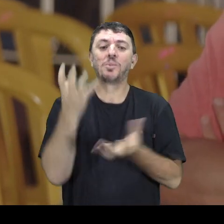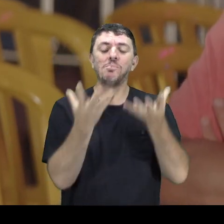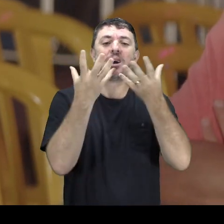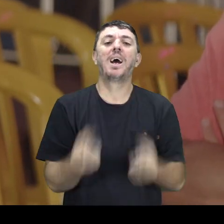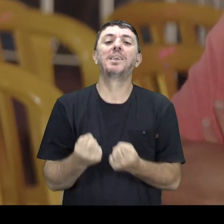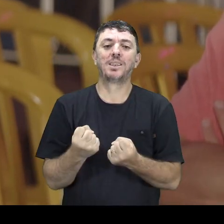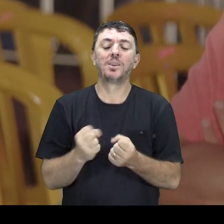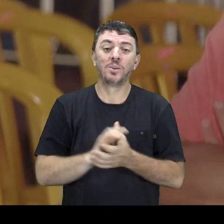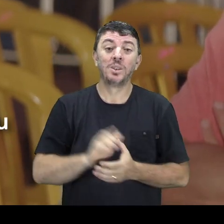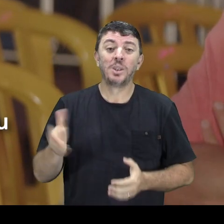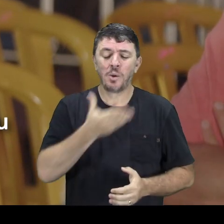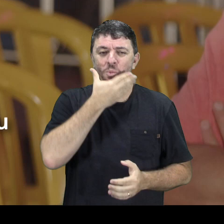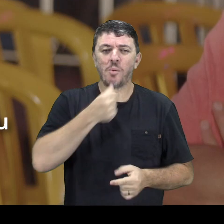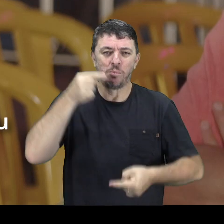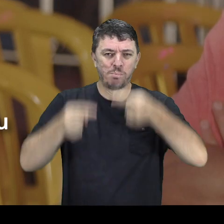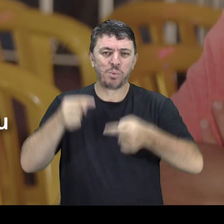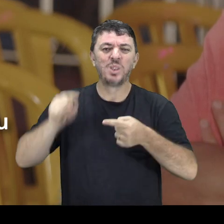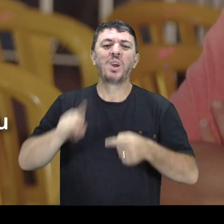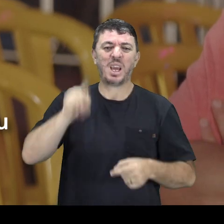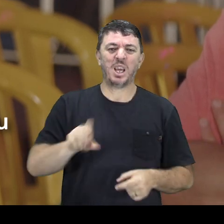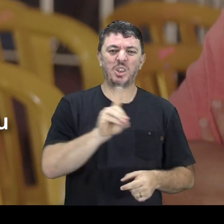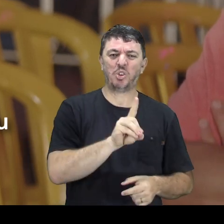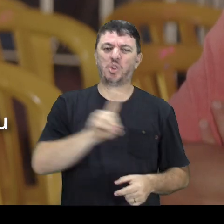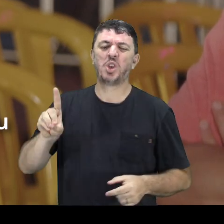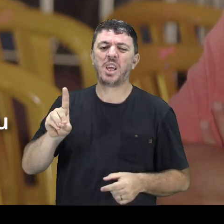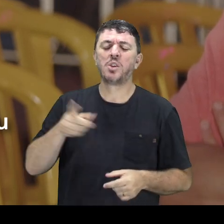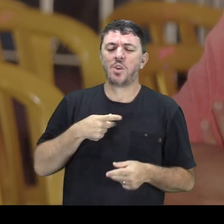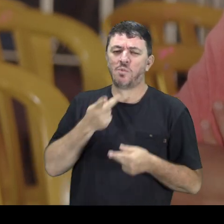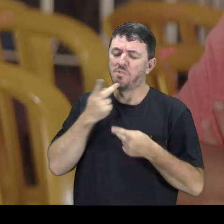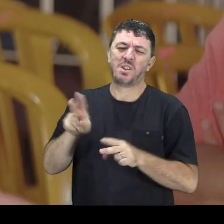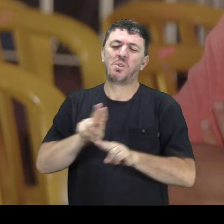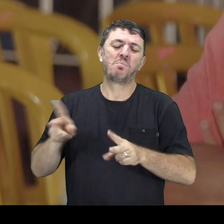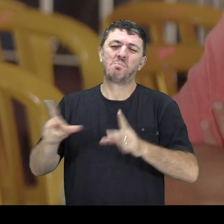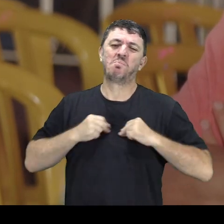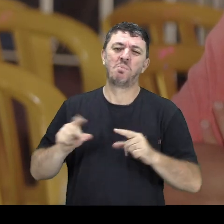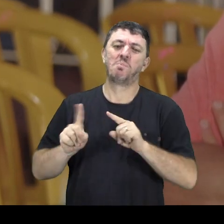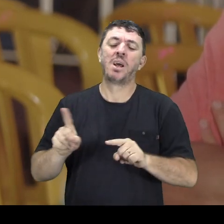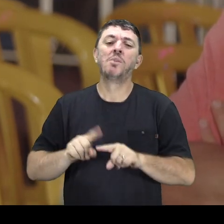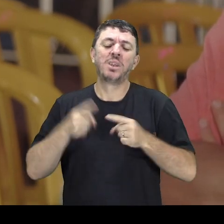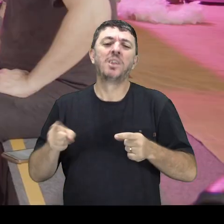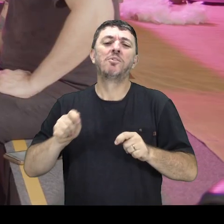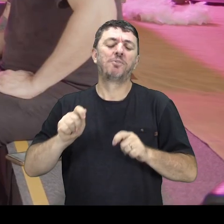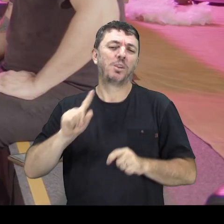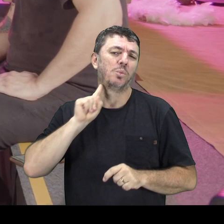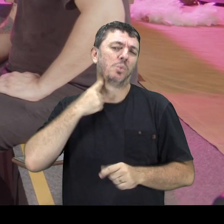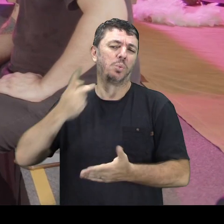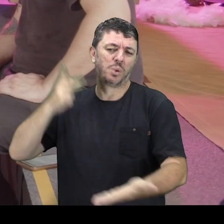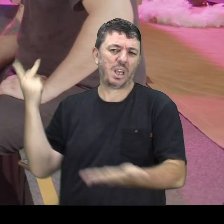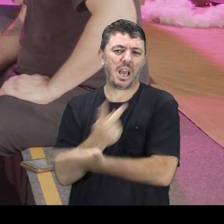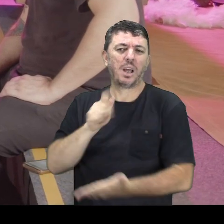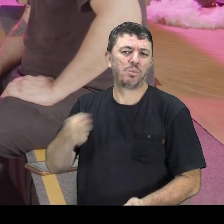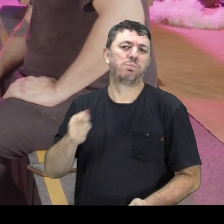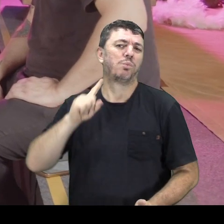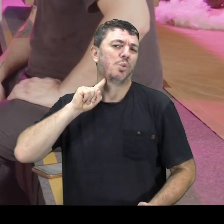hoje, visto como um político de direito, que na época ele disfarçava bem, eu não vou falar o nome dele porque ele não merece, que fez esse jogo sujo. E